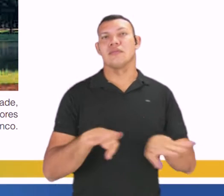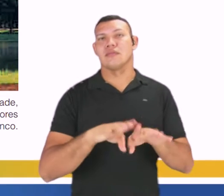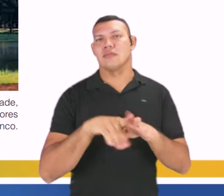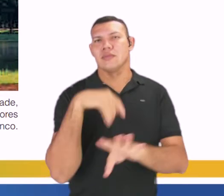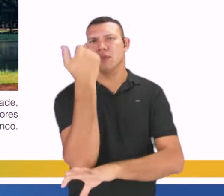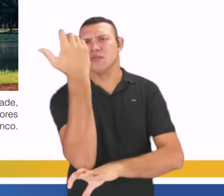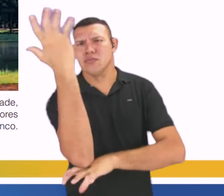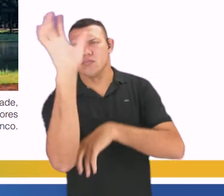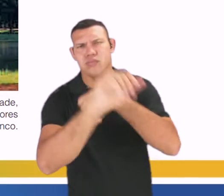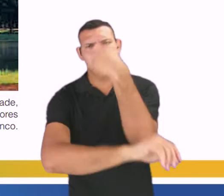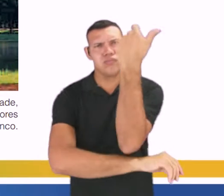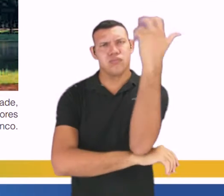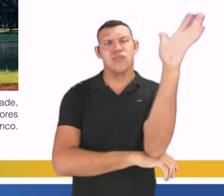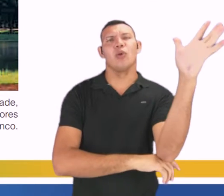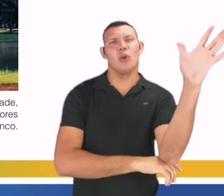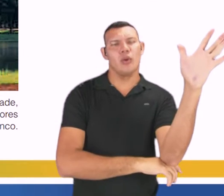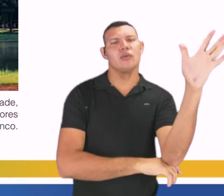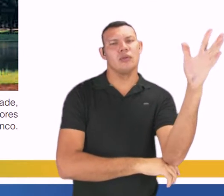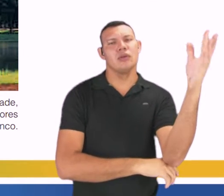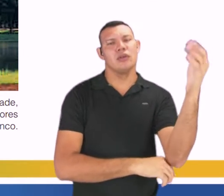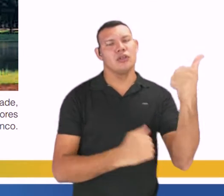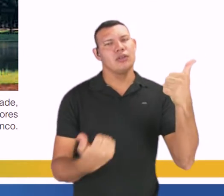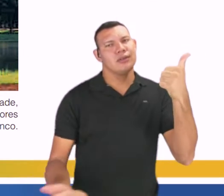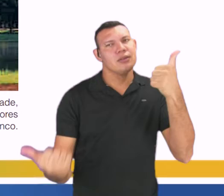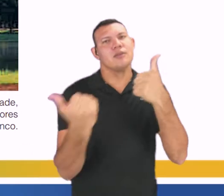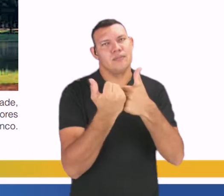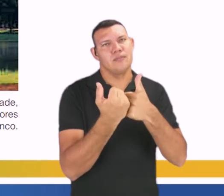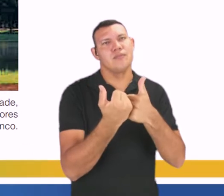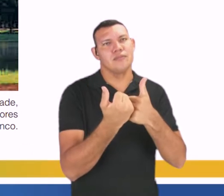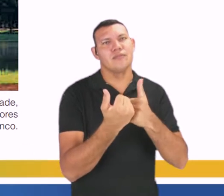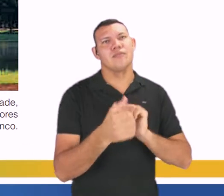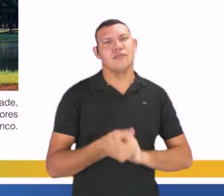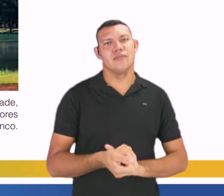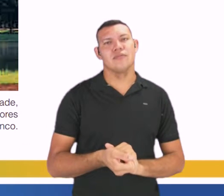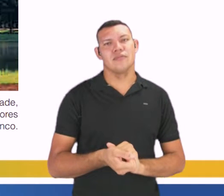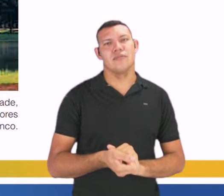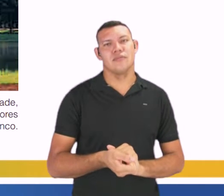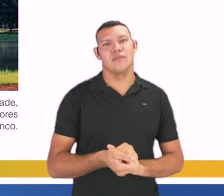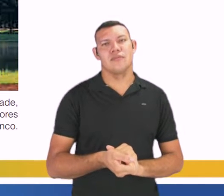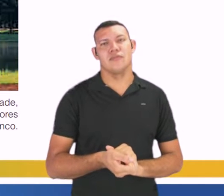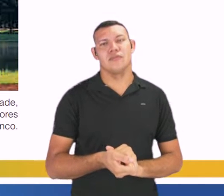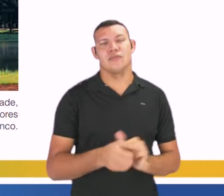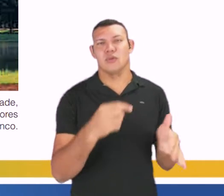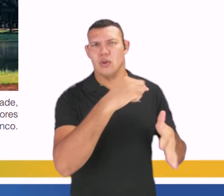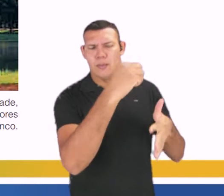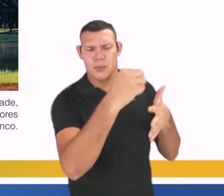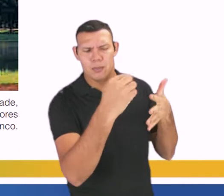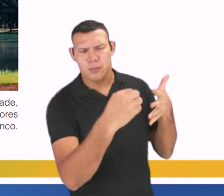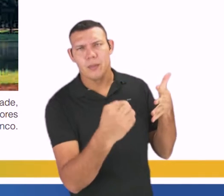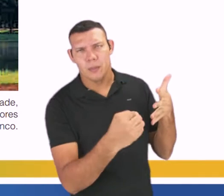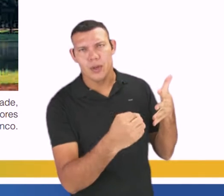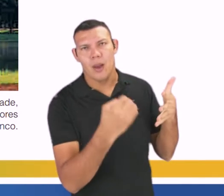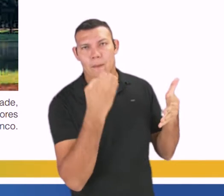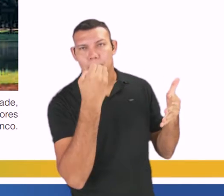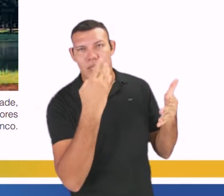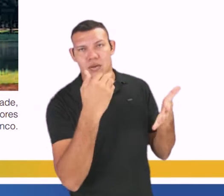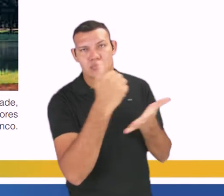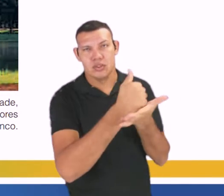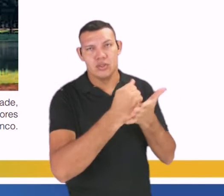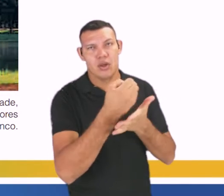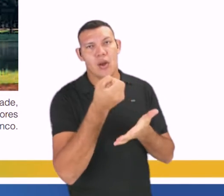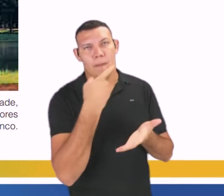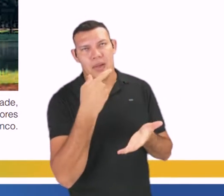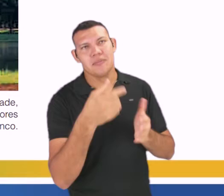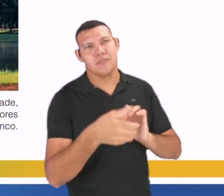vegetação, que pode ser substituir um princípio ativo de algum medicamento, No caso,